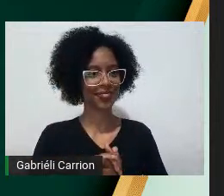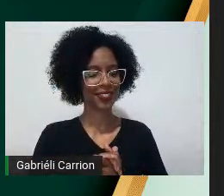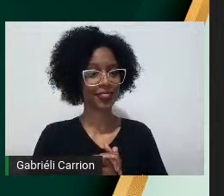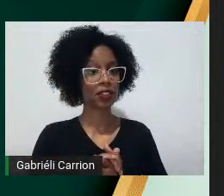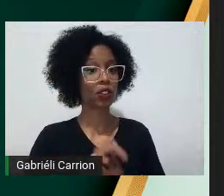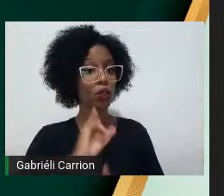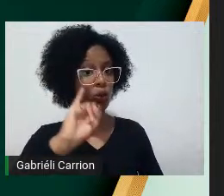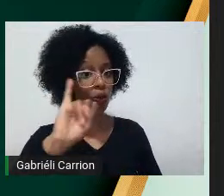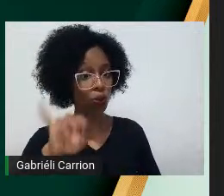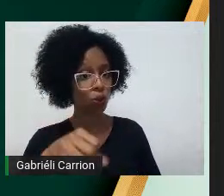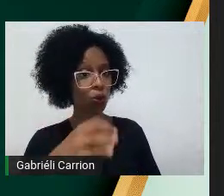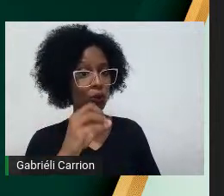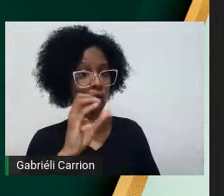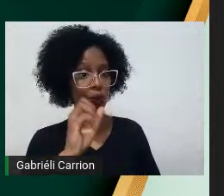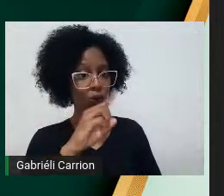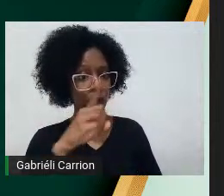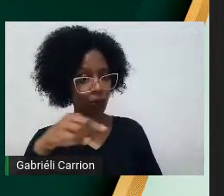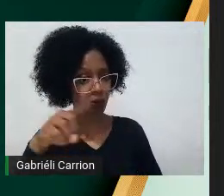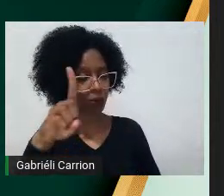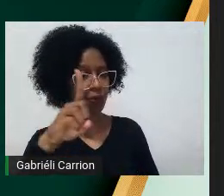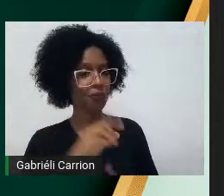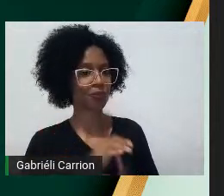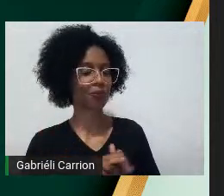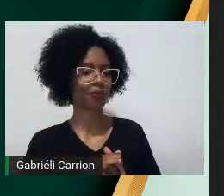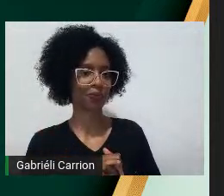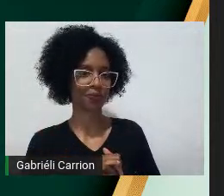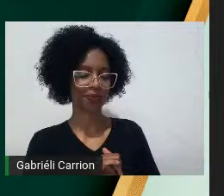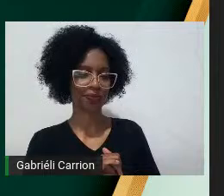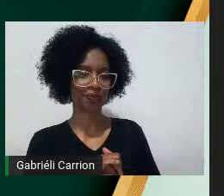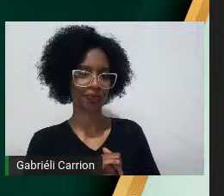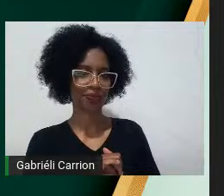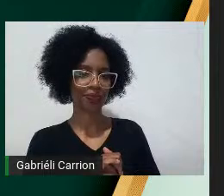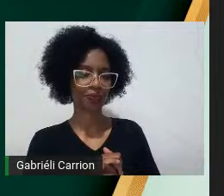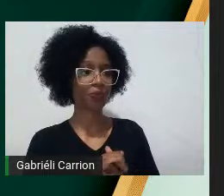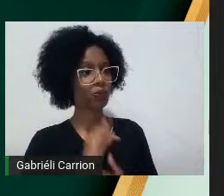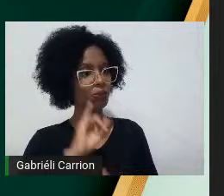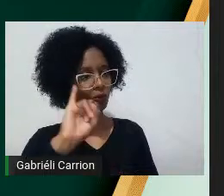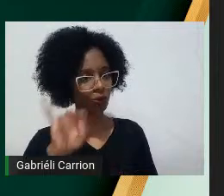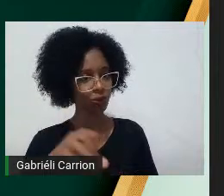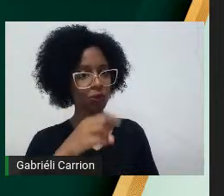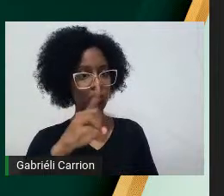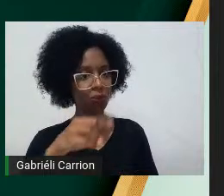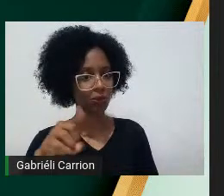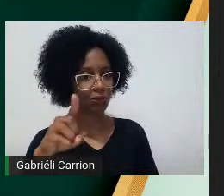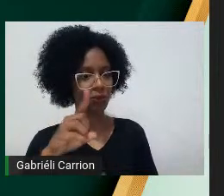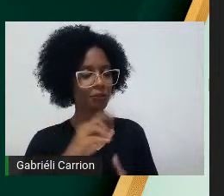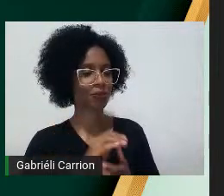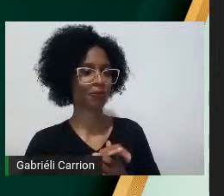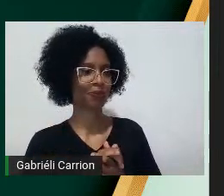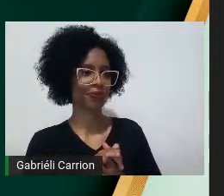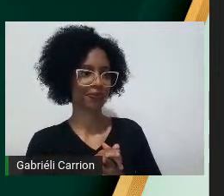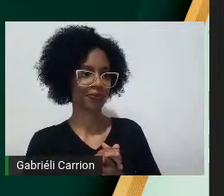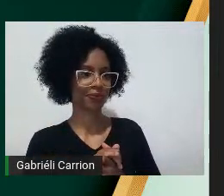João Pedro Monteiro de Castro Vidal Lopes. João Pedro Monteiro de Castro Vidal